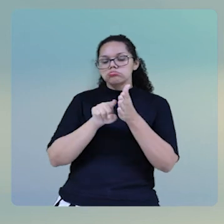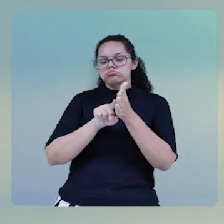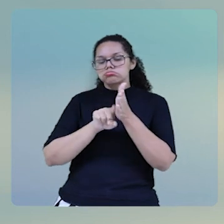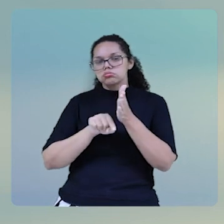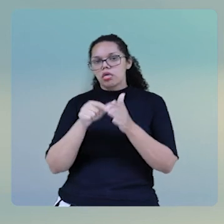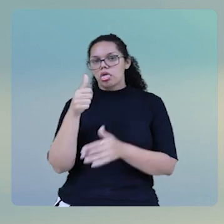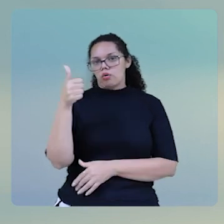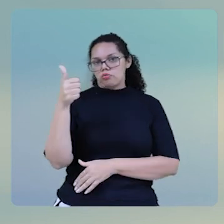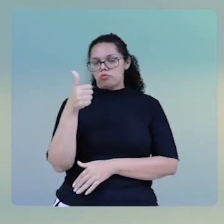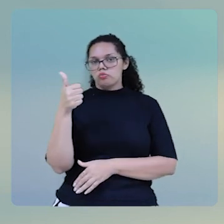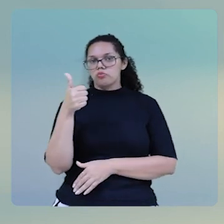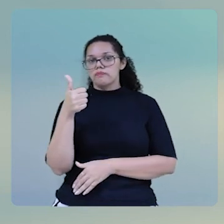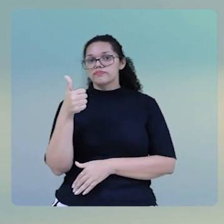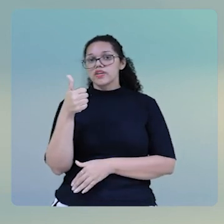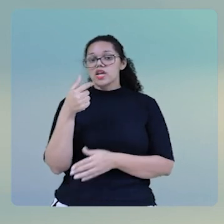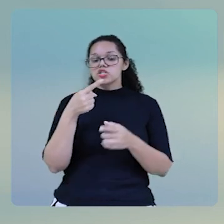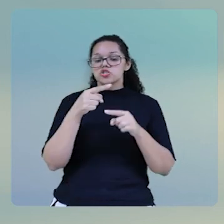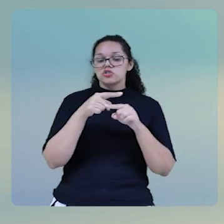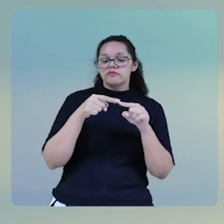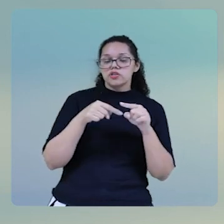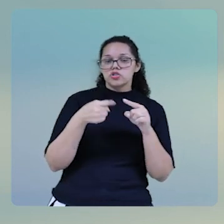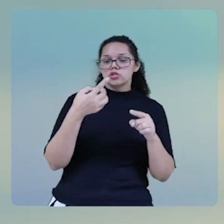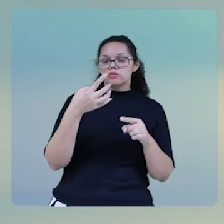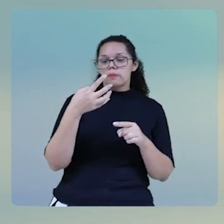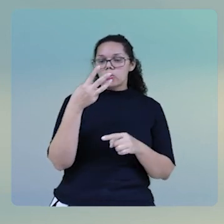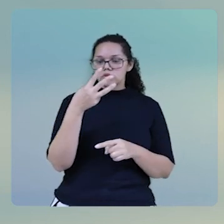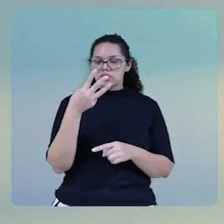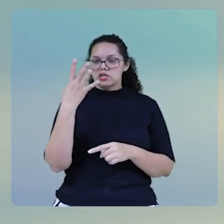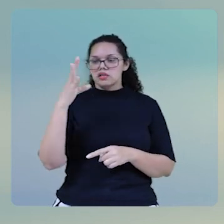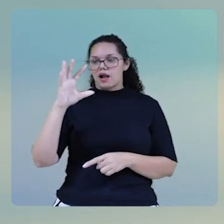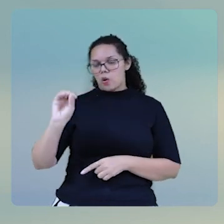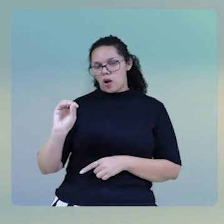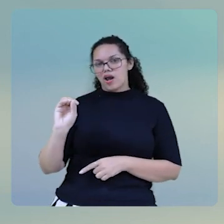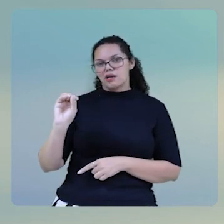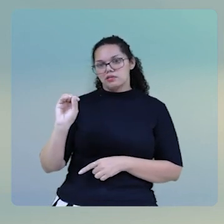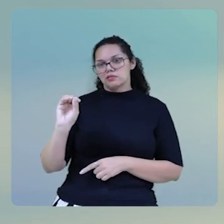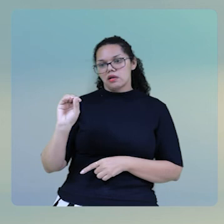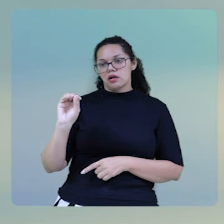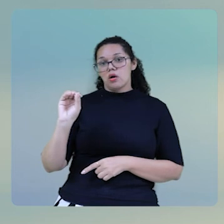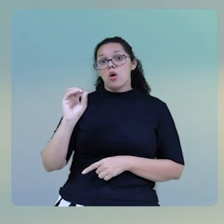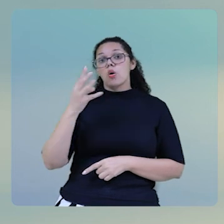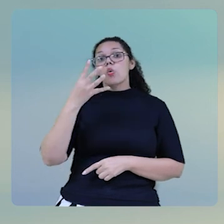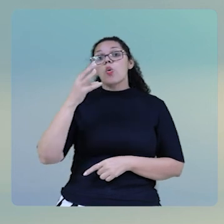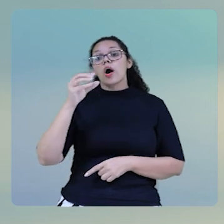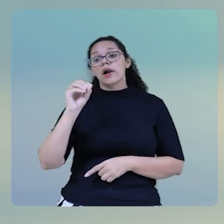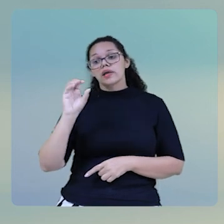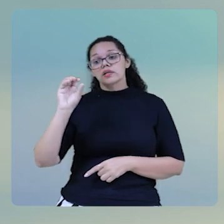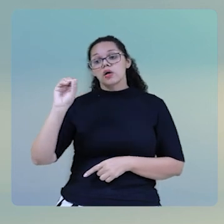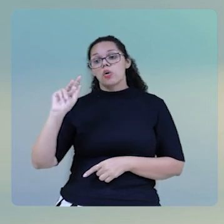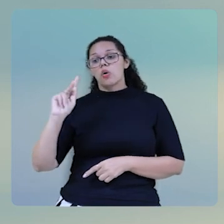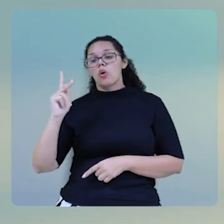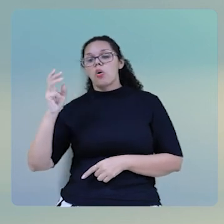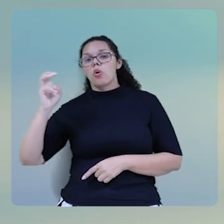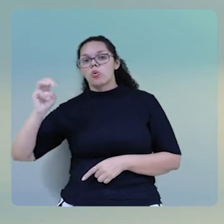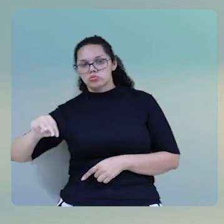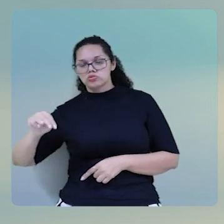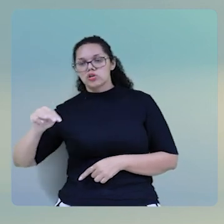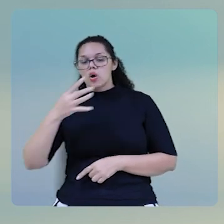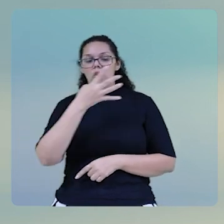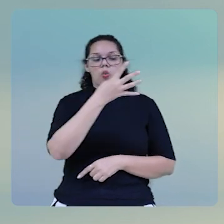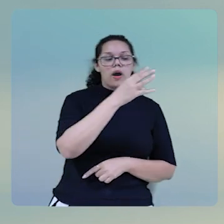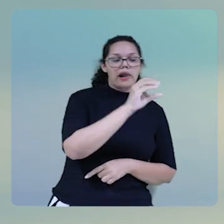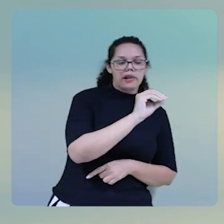vai dar 40. Então, dá 40 ohms a resistência desses dois juntos. 40 com 40 que vai dar 80,